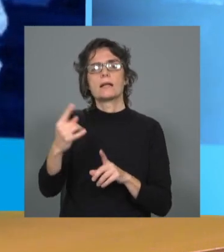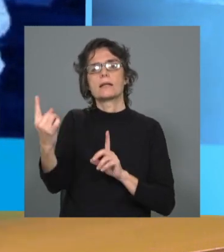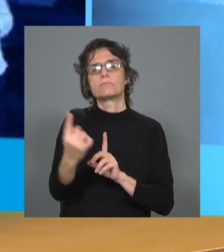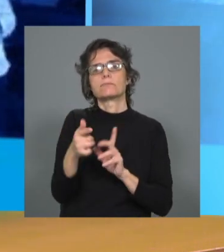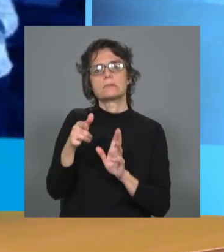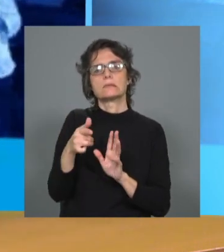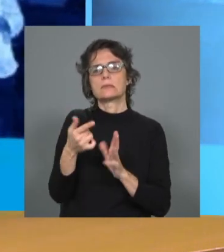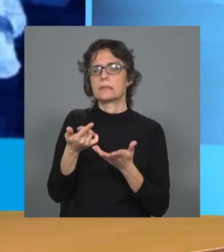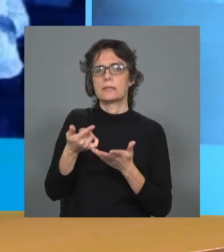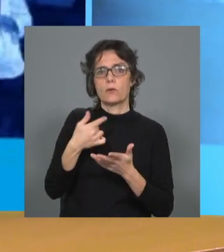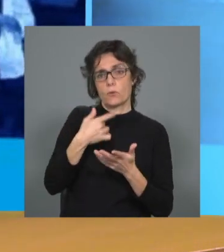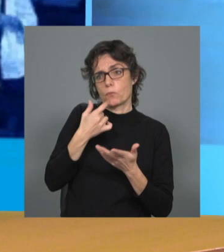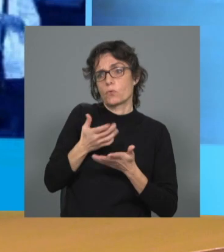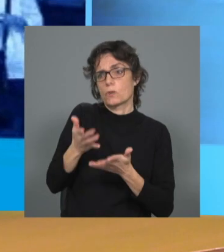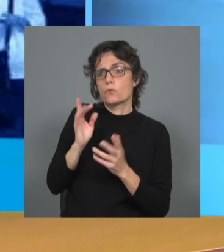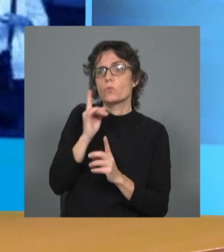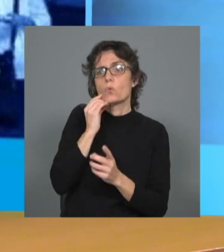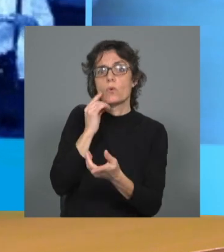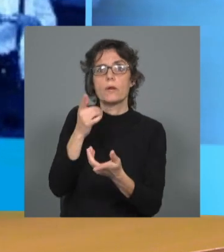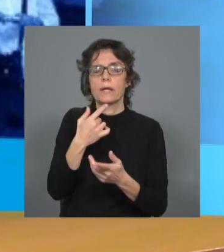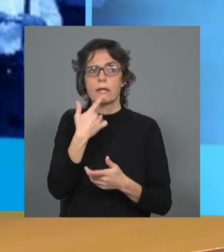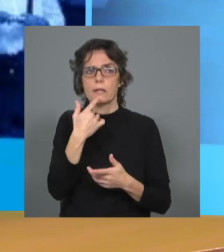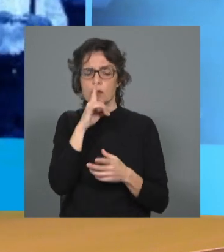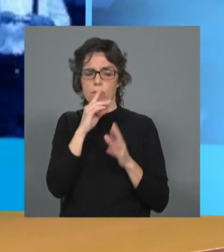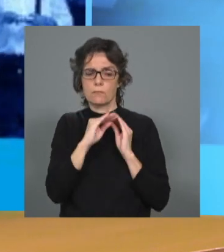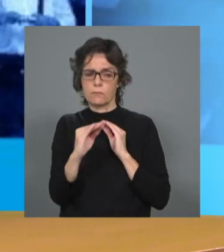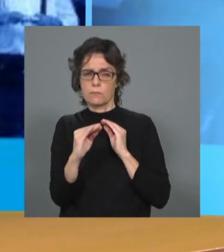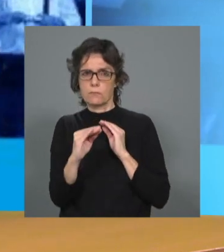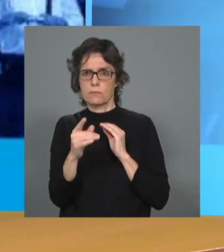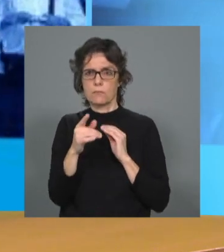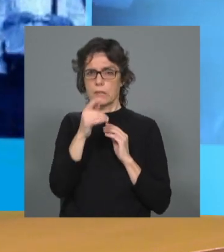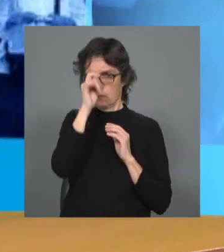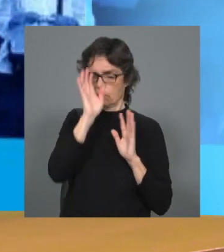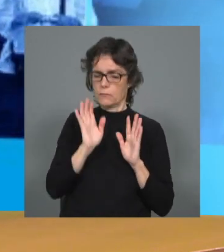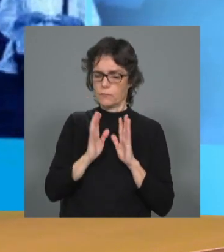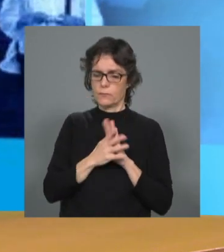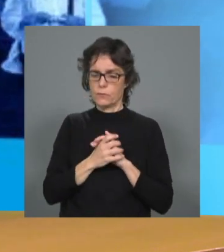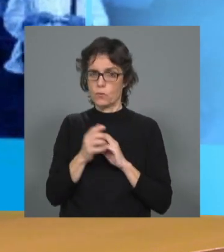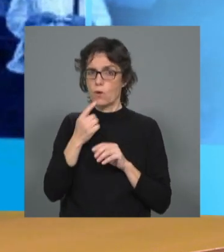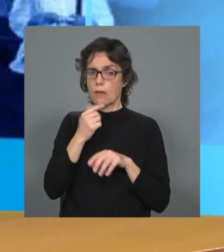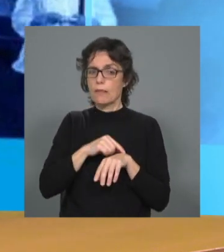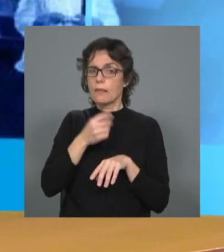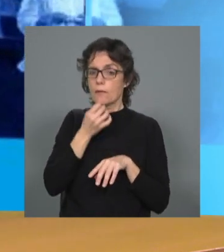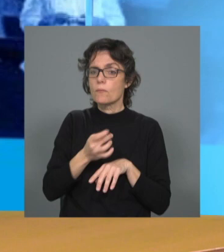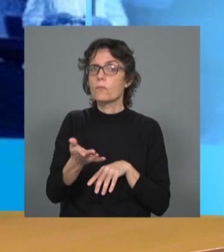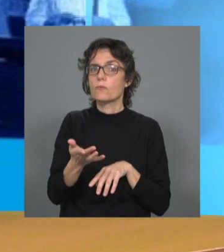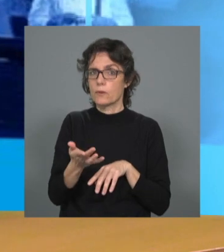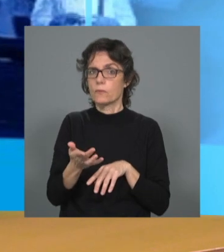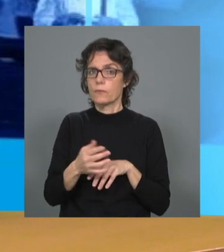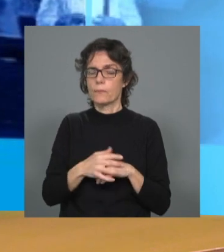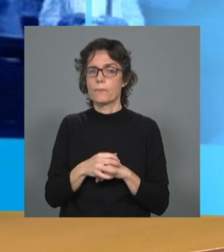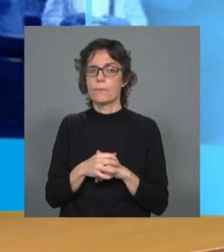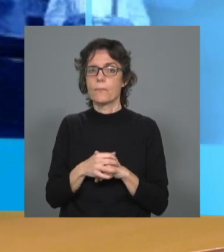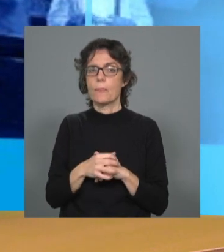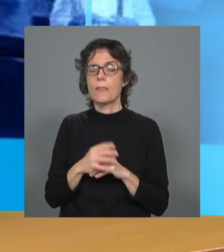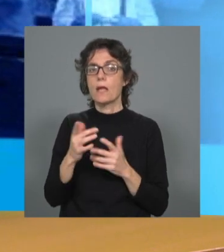disse, bom, em como posso ajudá-la? E ela permaneceu num longo silêncio, que ele respeitou. Precisou que ela necessitava desse tempo.